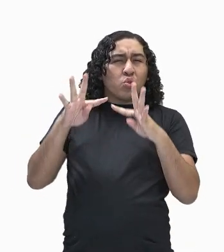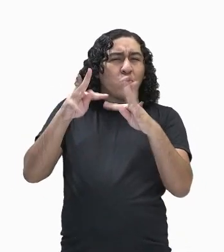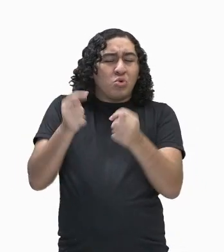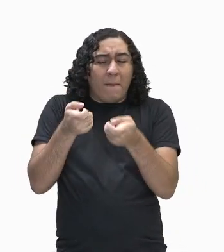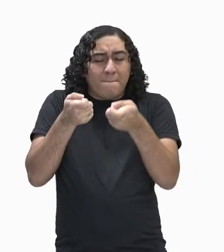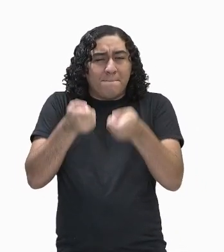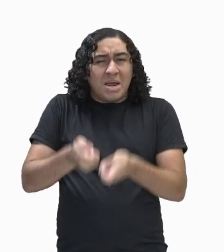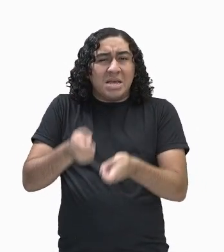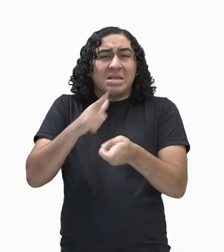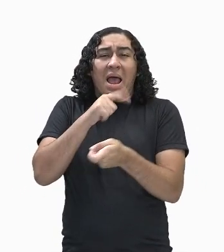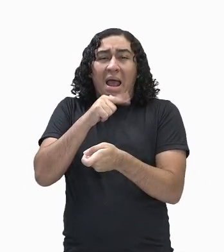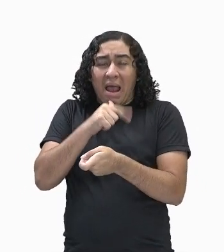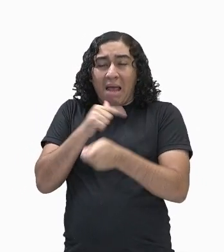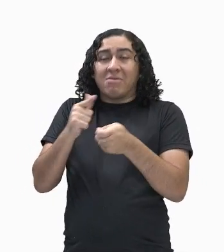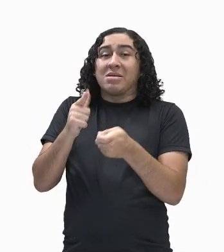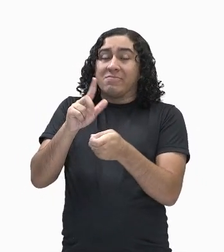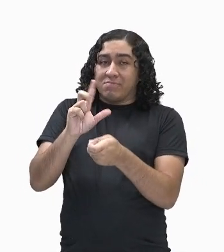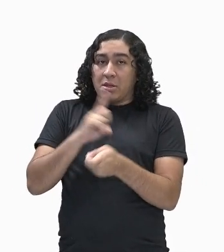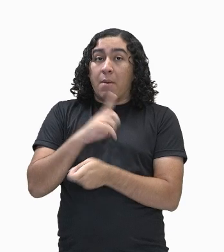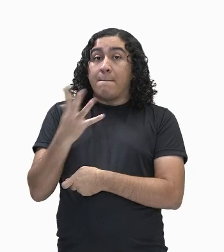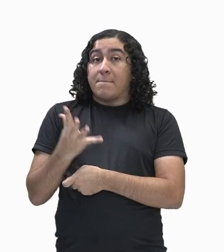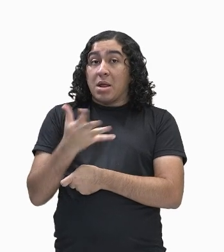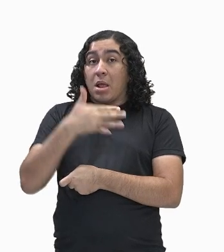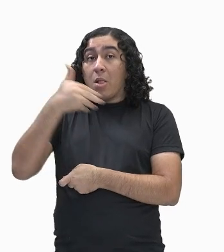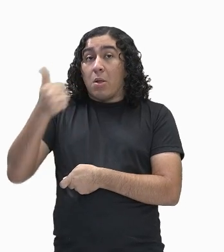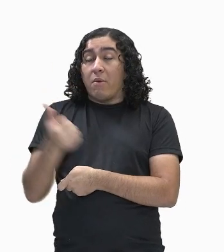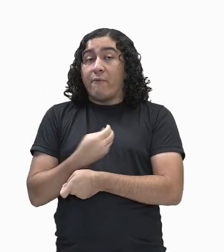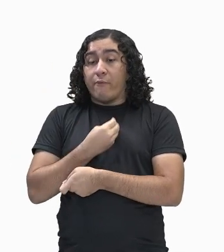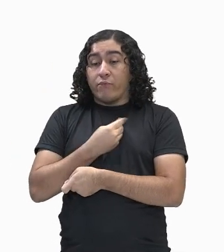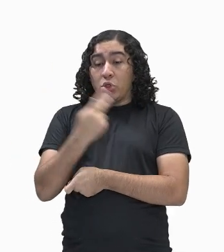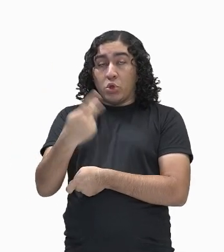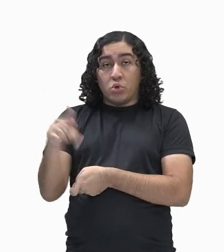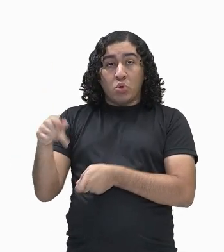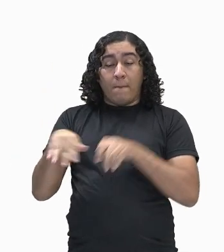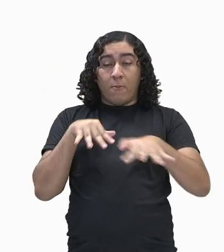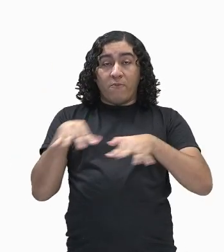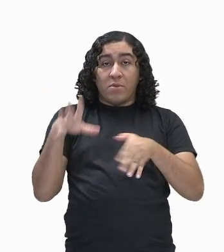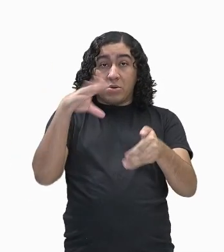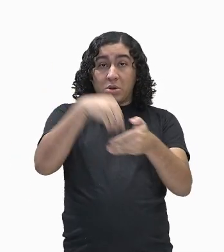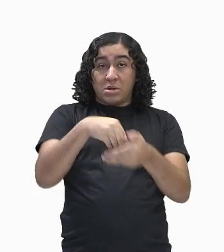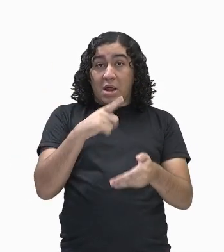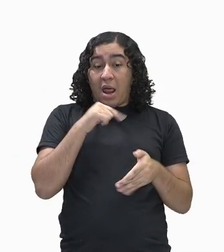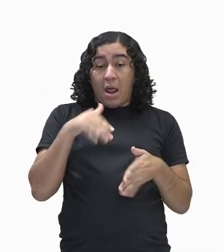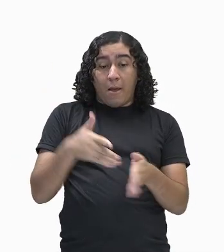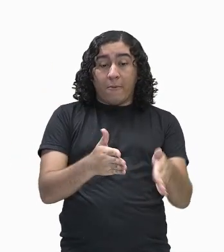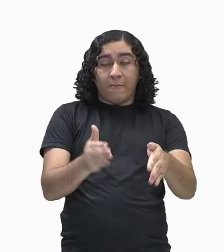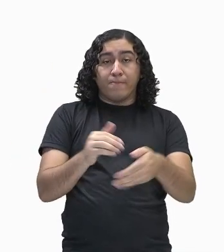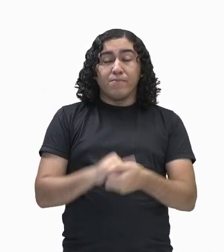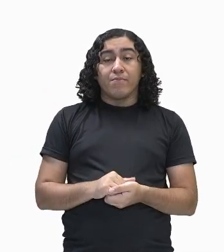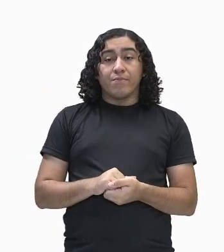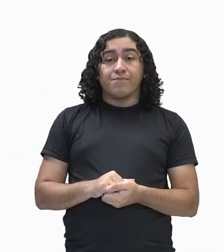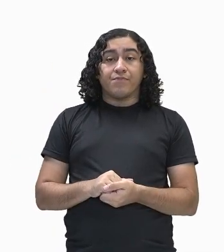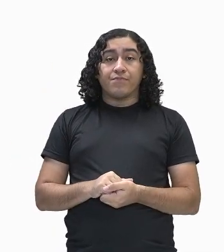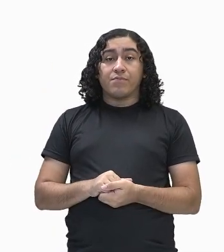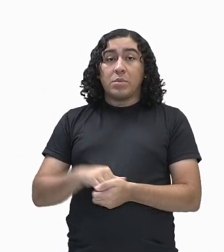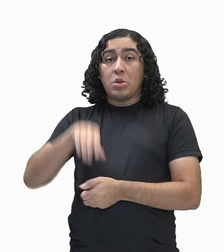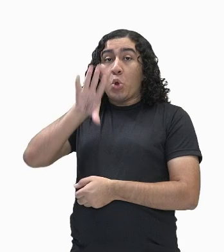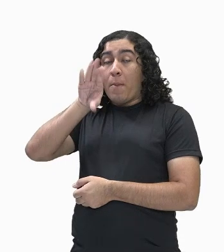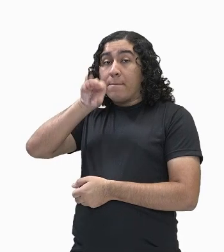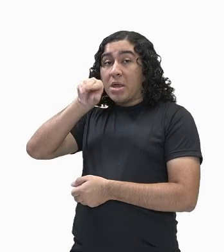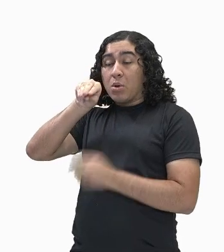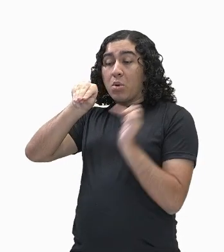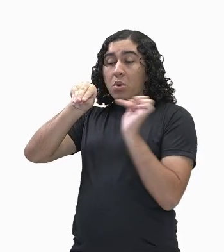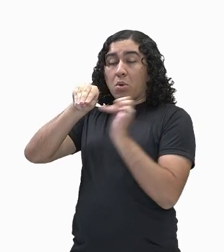pesada, propiciando uma melhor qualidade no movimento que ele faz na água. O bico é uma estrutura